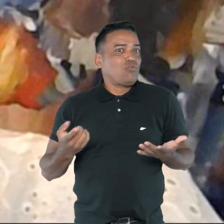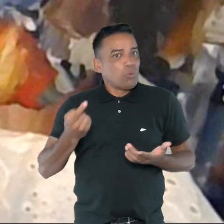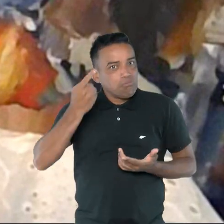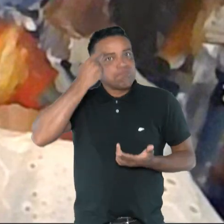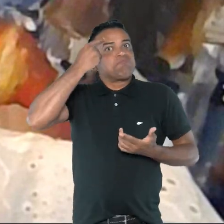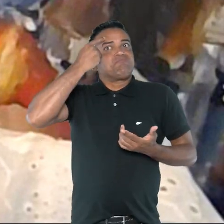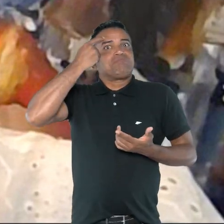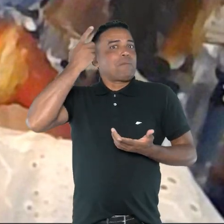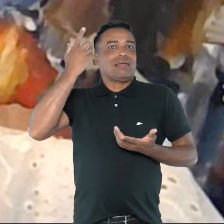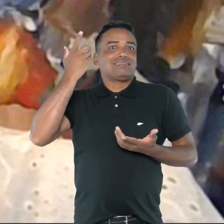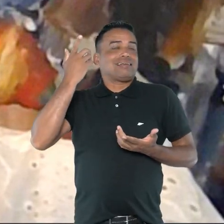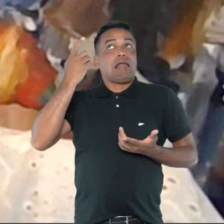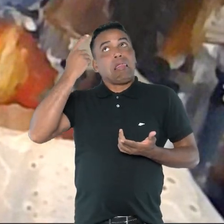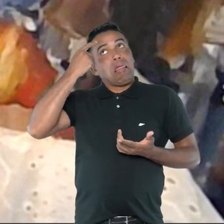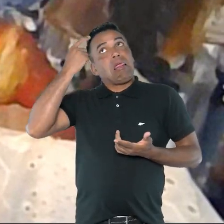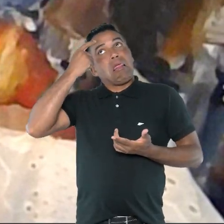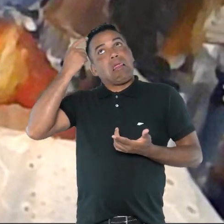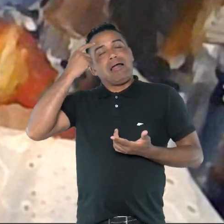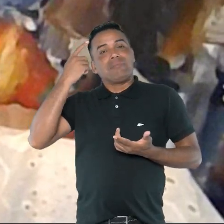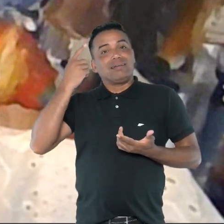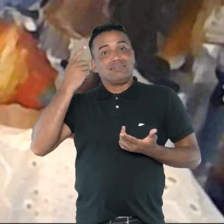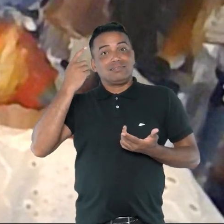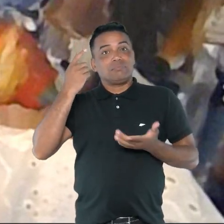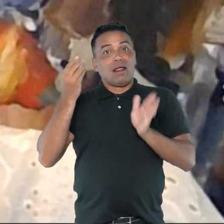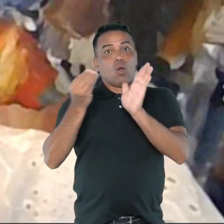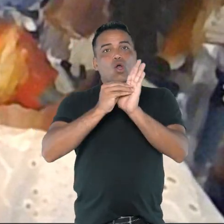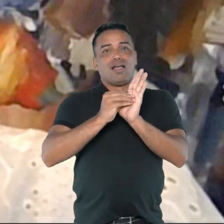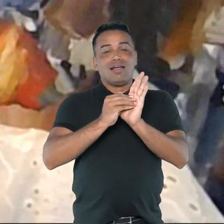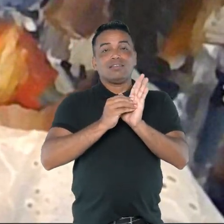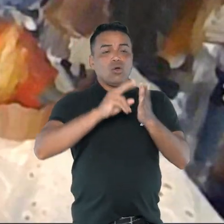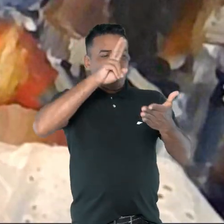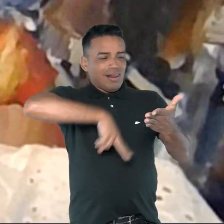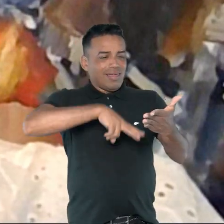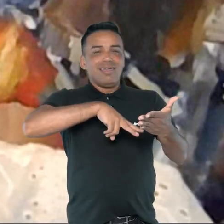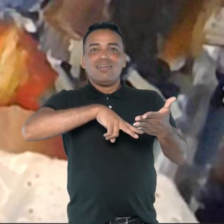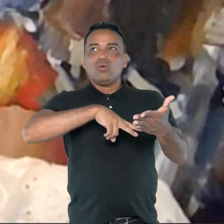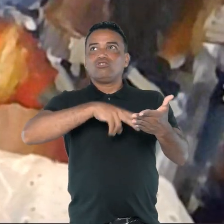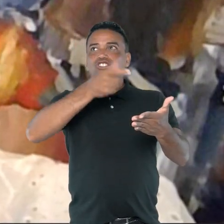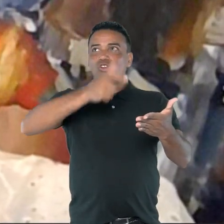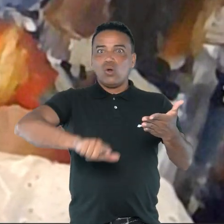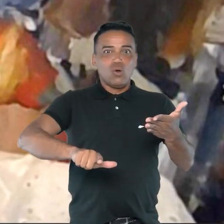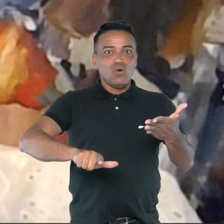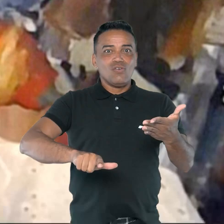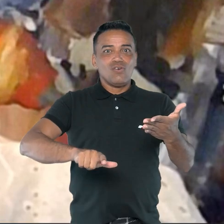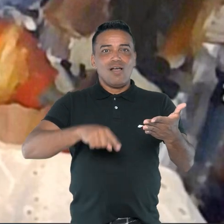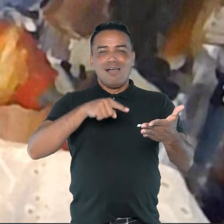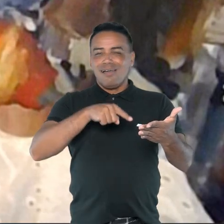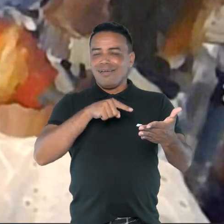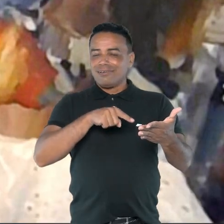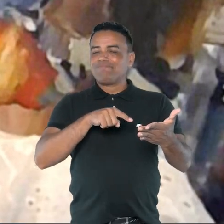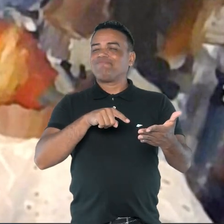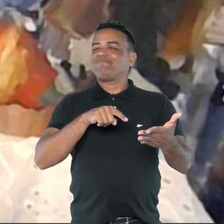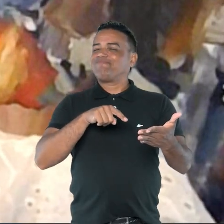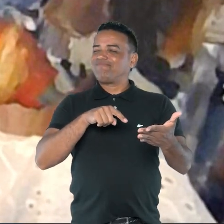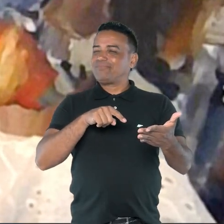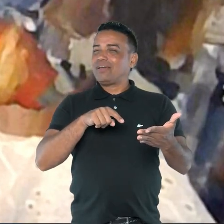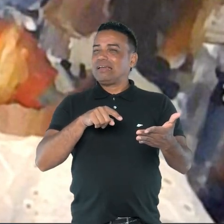como é que eu posso dizer? Eu não fico pensando muito para fazer, mas quando eu releio, eu olho aquilo e falo, ela